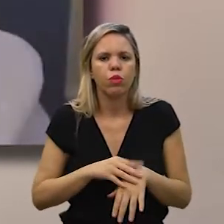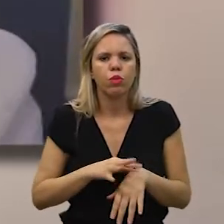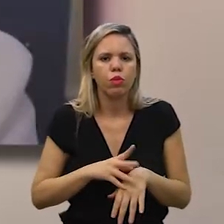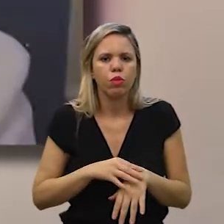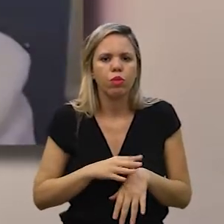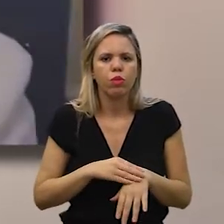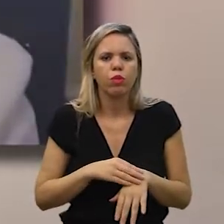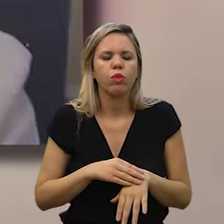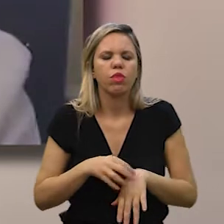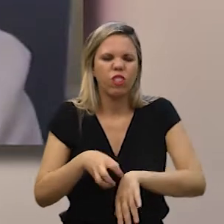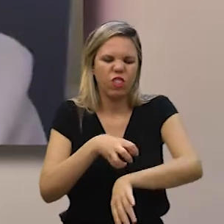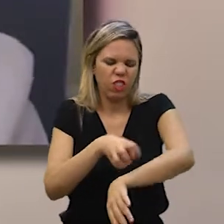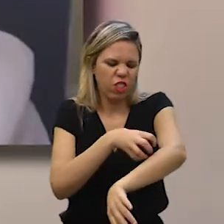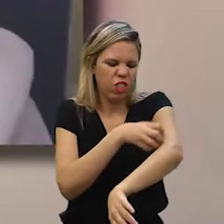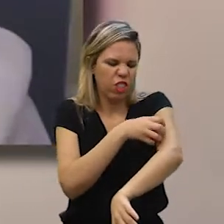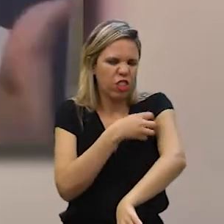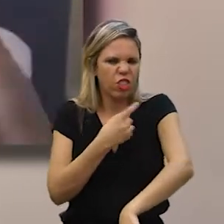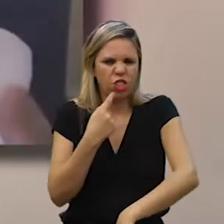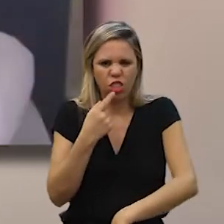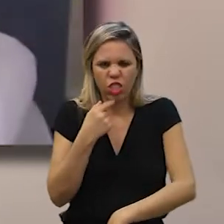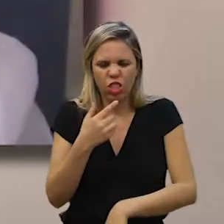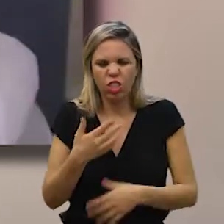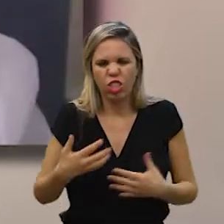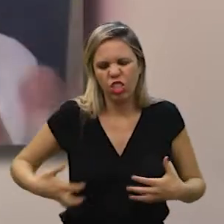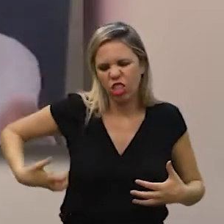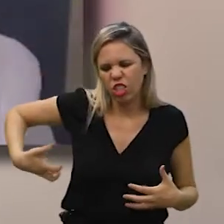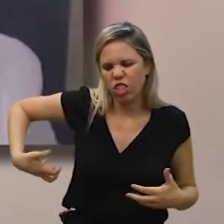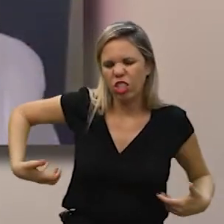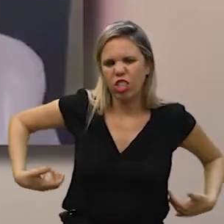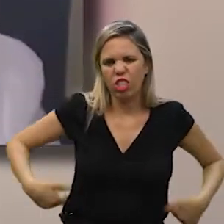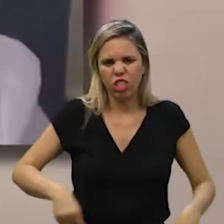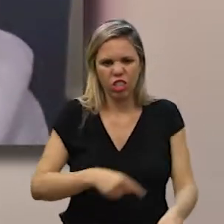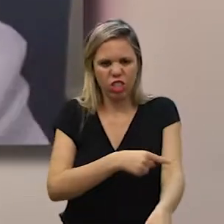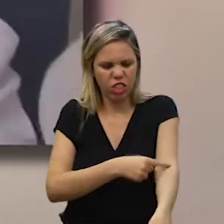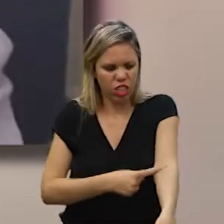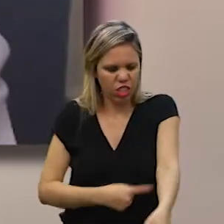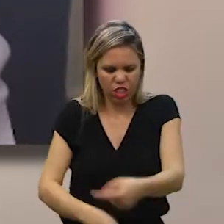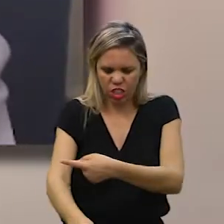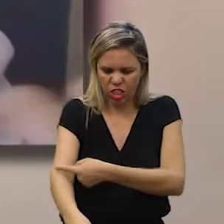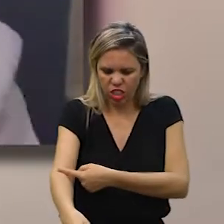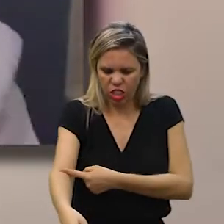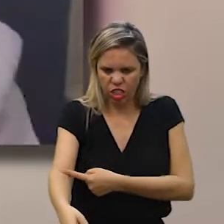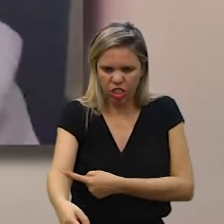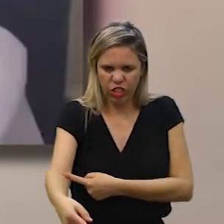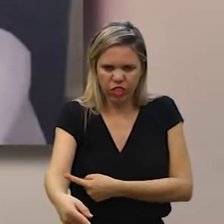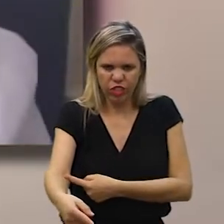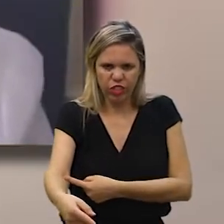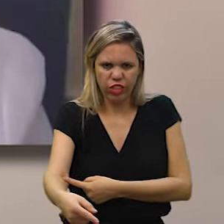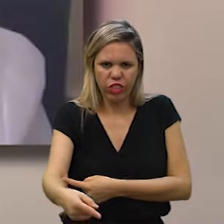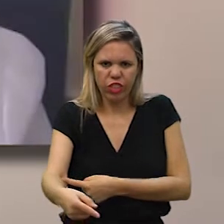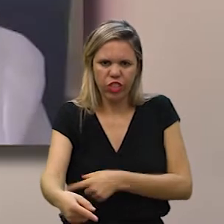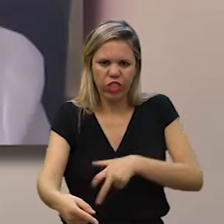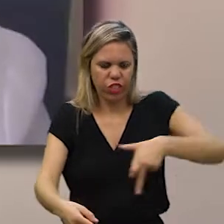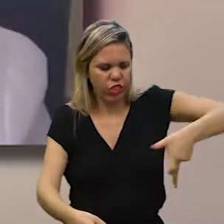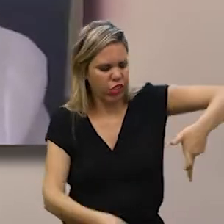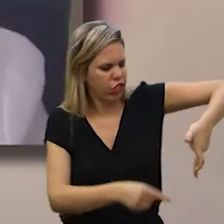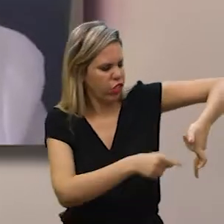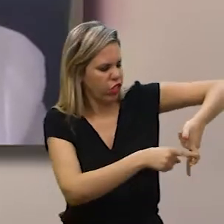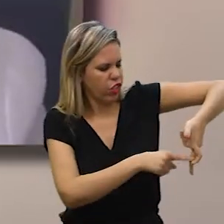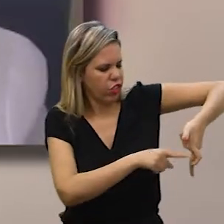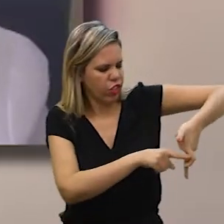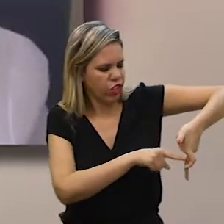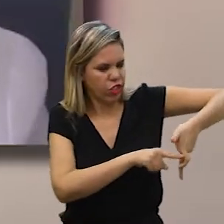lesões que descamam, ficam vermelhas, que coçam, nas dobras, tanto nas dobras dos cotovelos como nas dobras dos